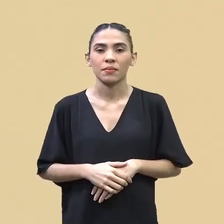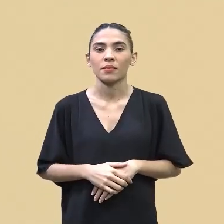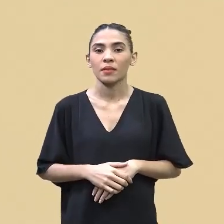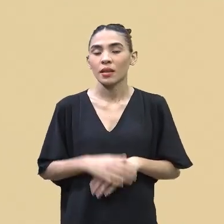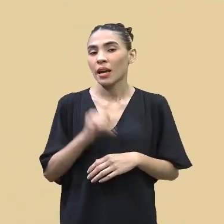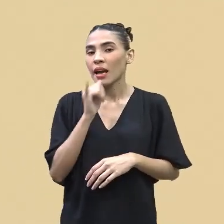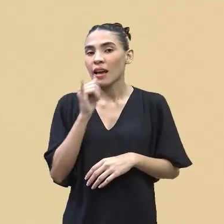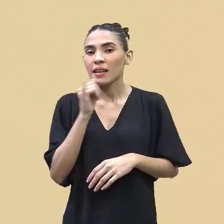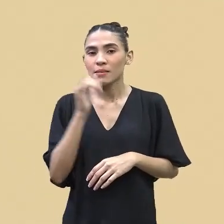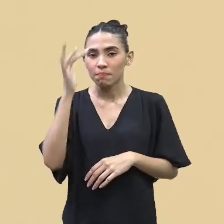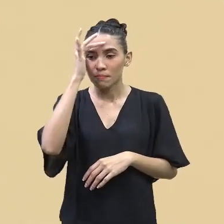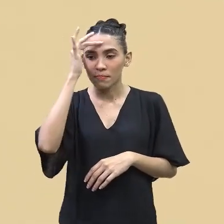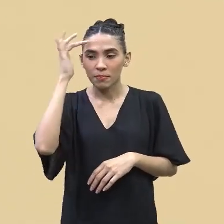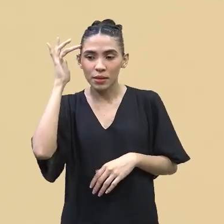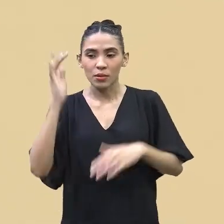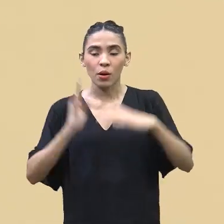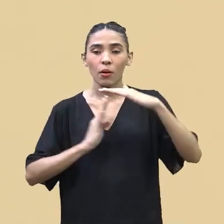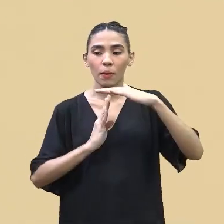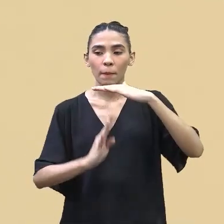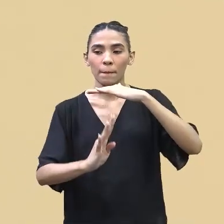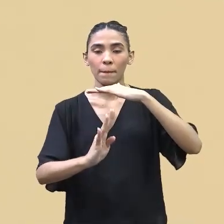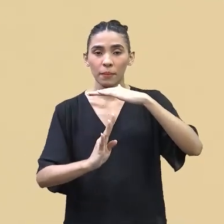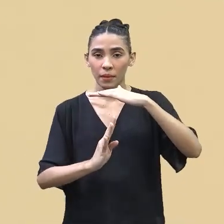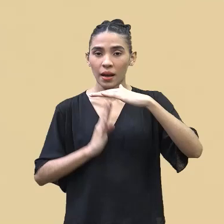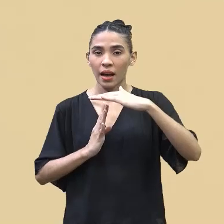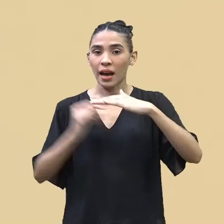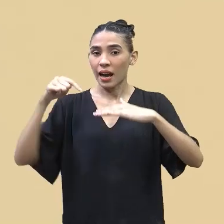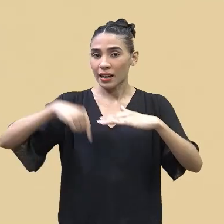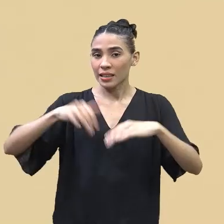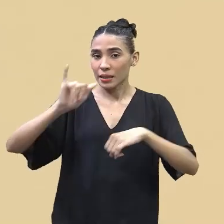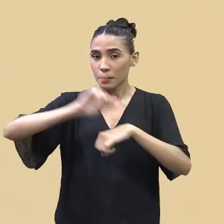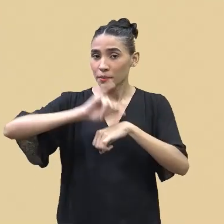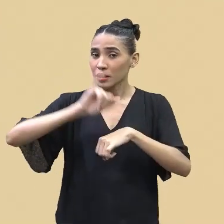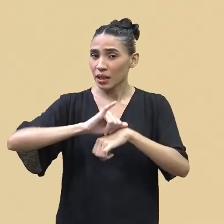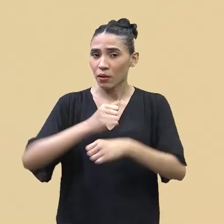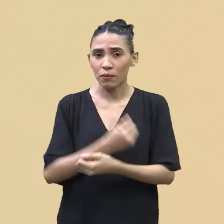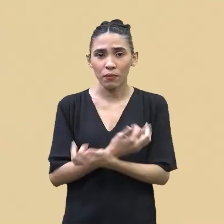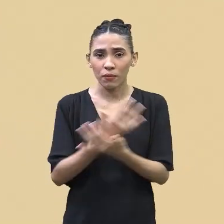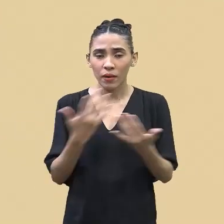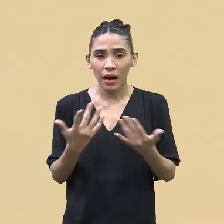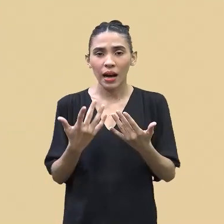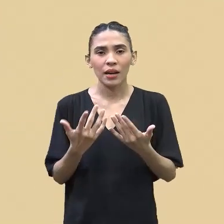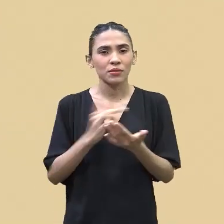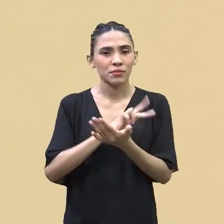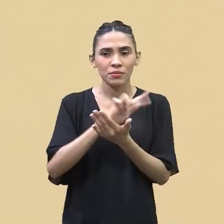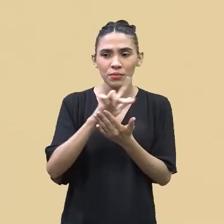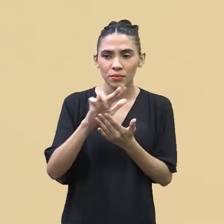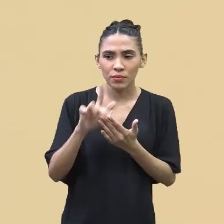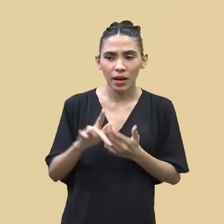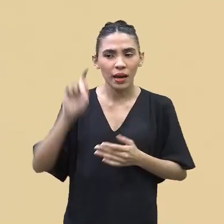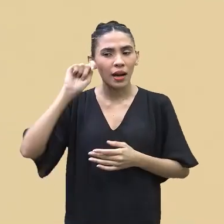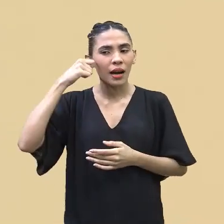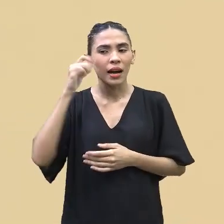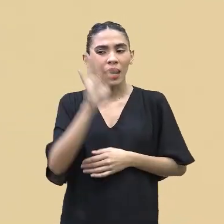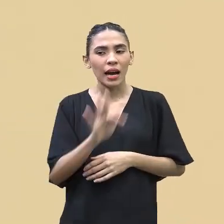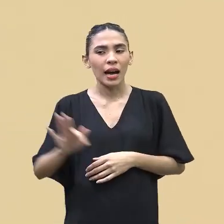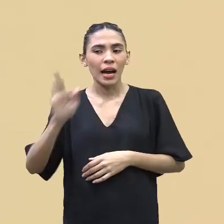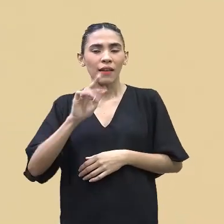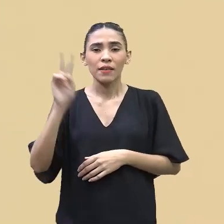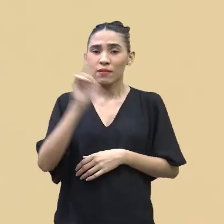de imigrantes. Aqui na capital tem bastante, né? São haitianos, venezuelanos e